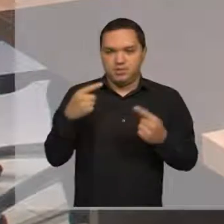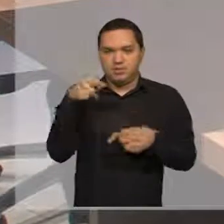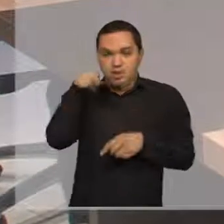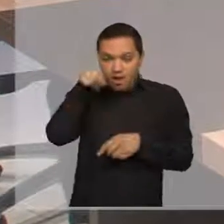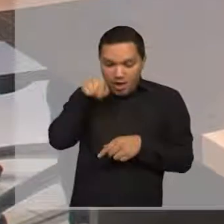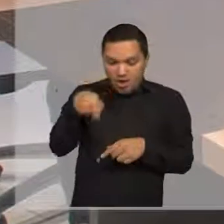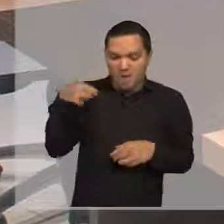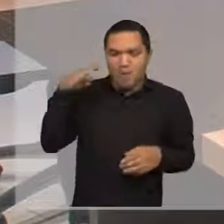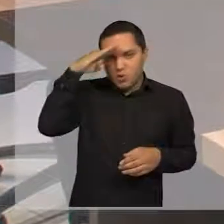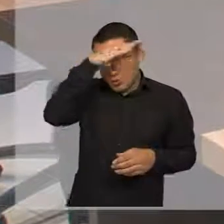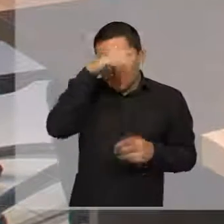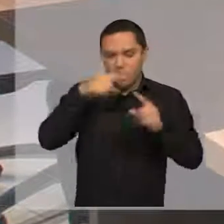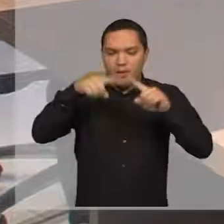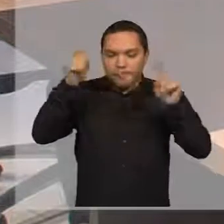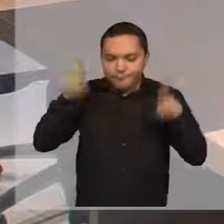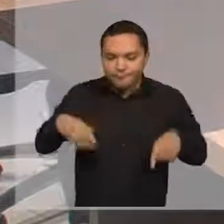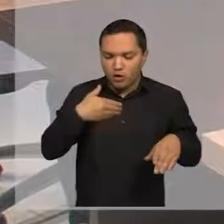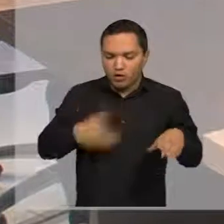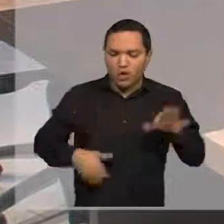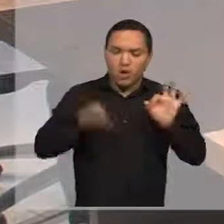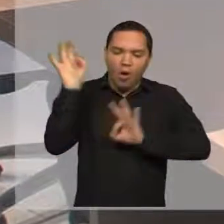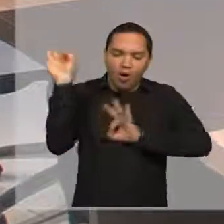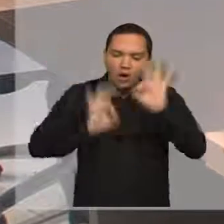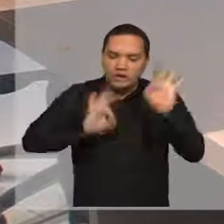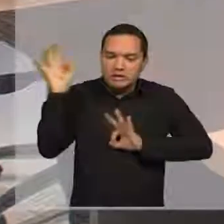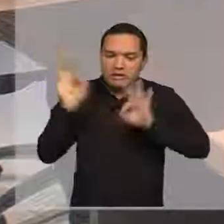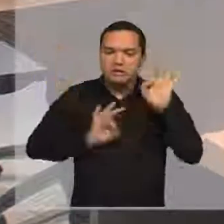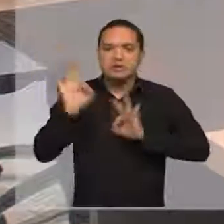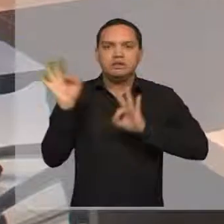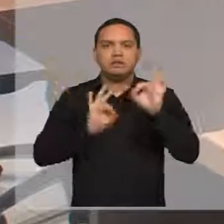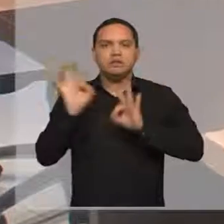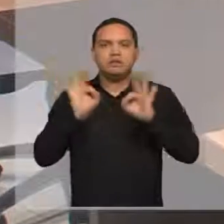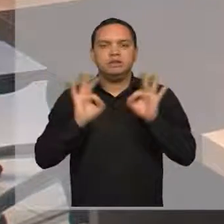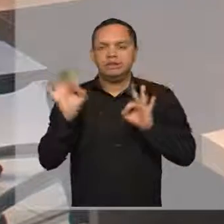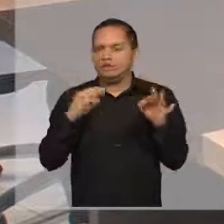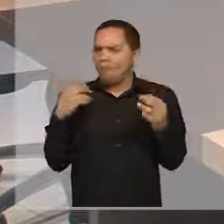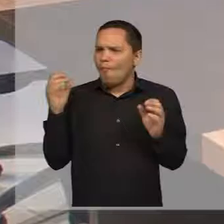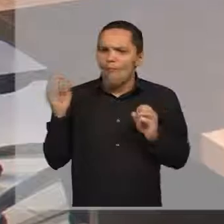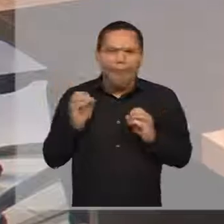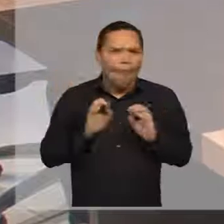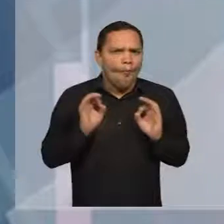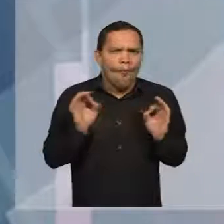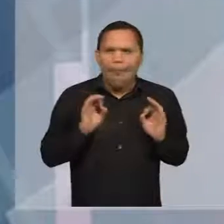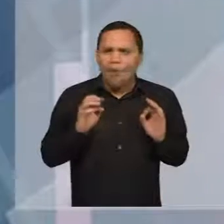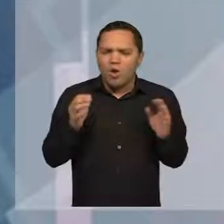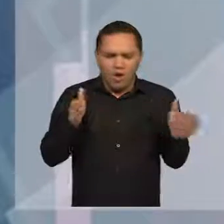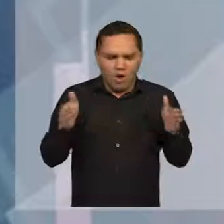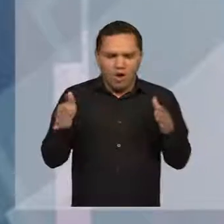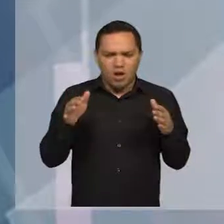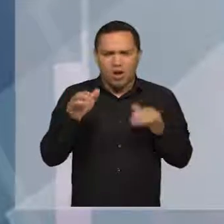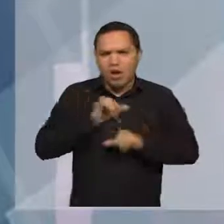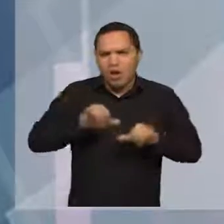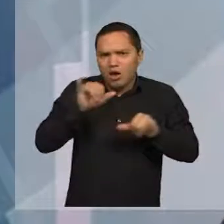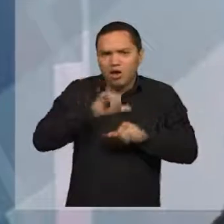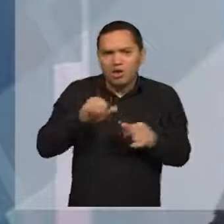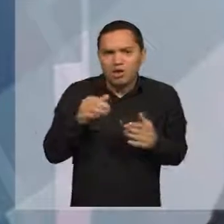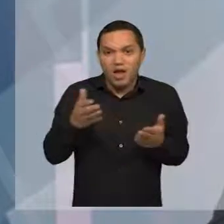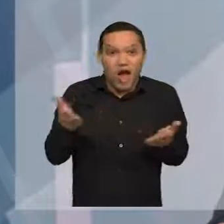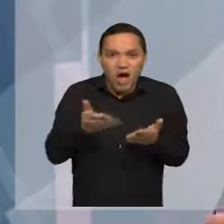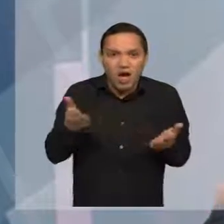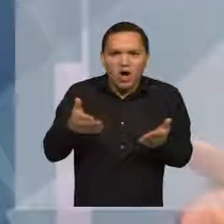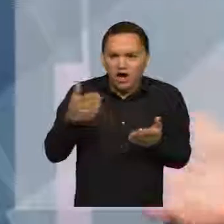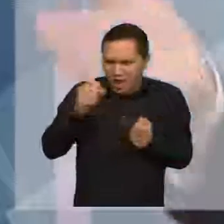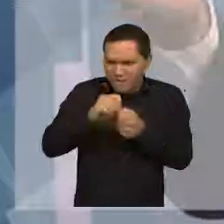propor algo novo, isso não, durante toda a campanha, isso não apareceu. E nem vai aparecer agora porque eles não